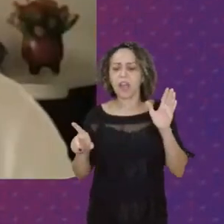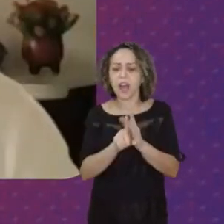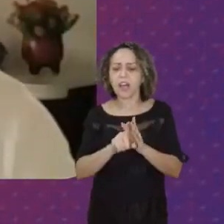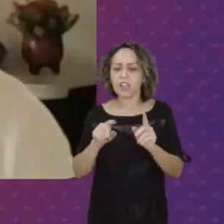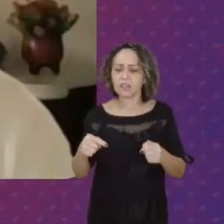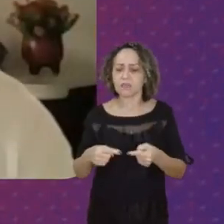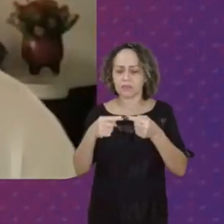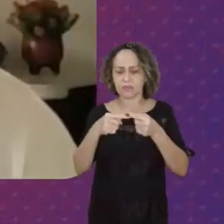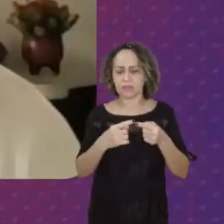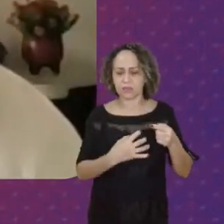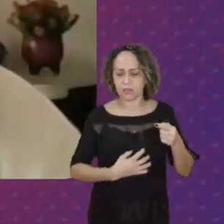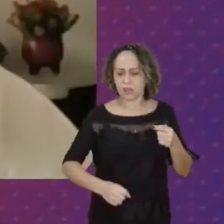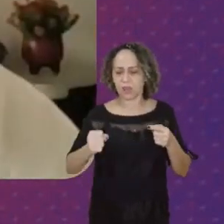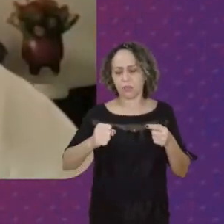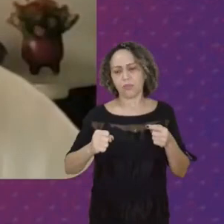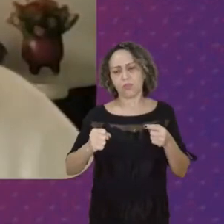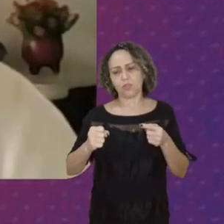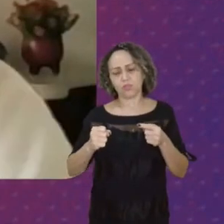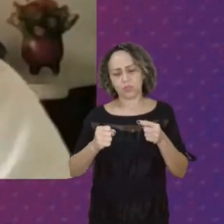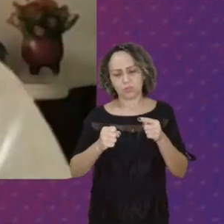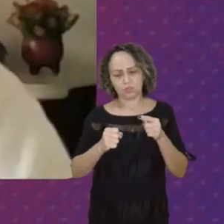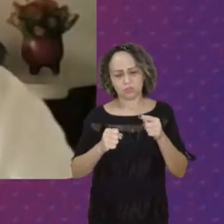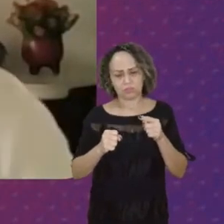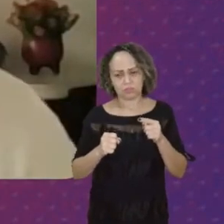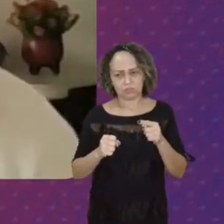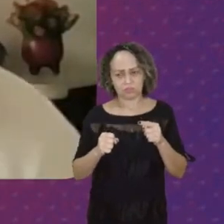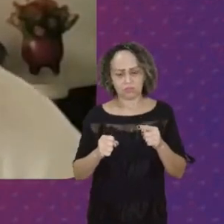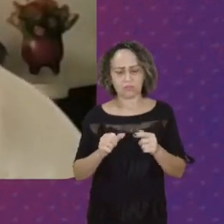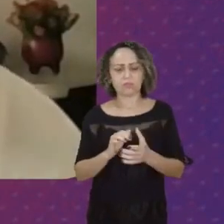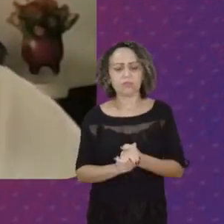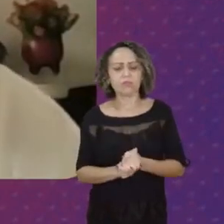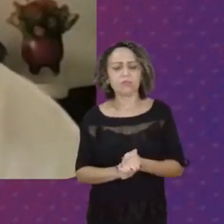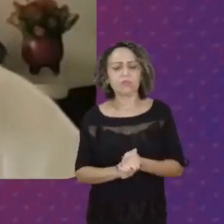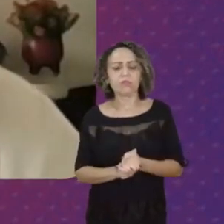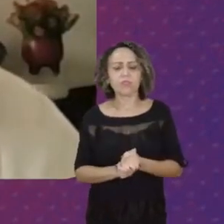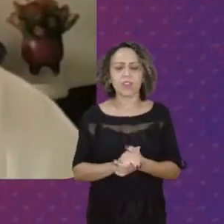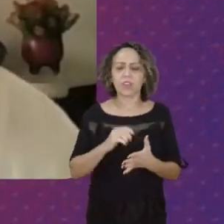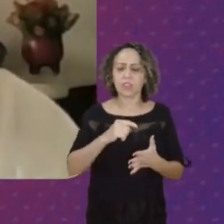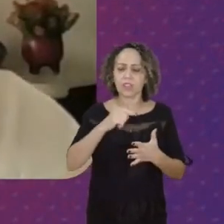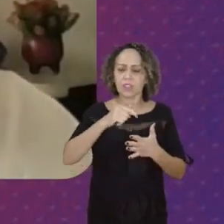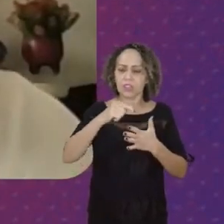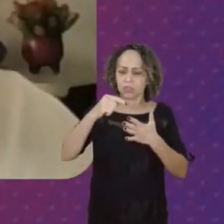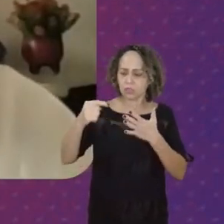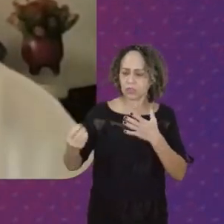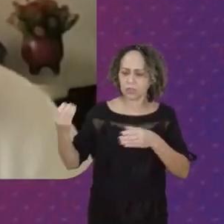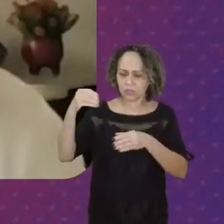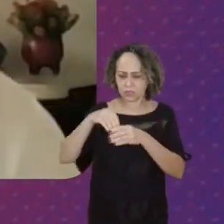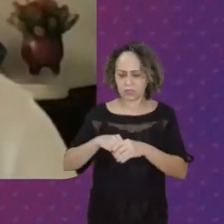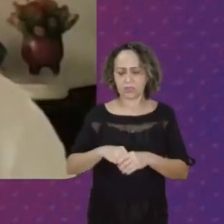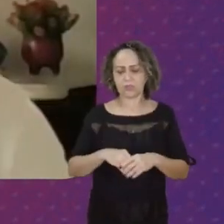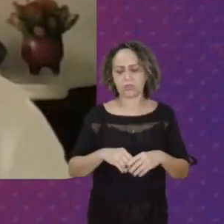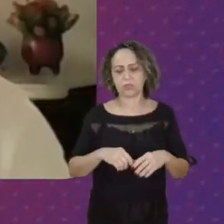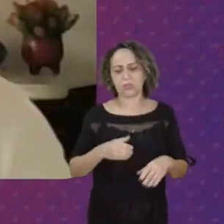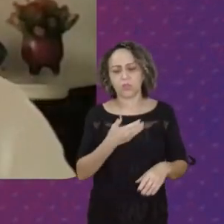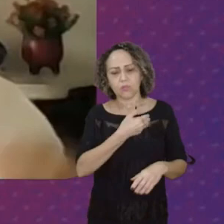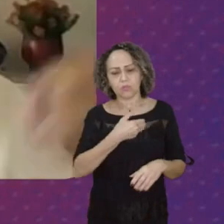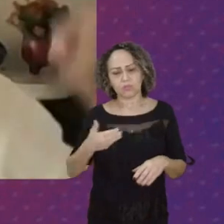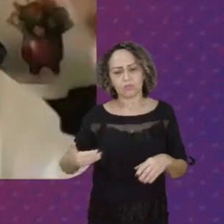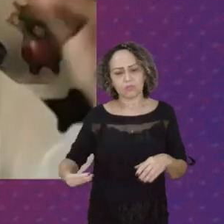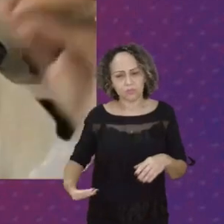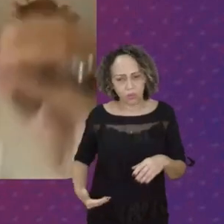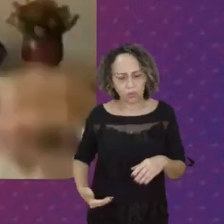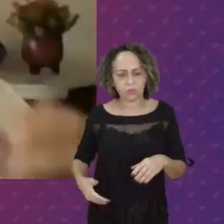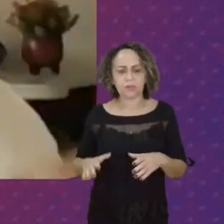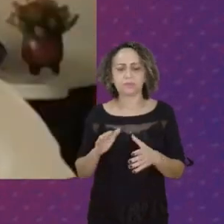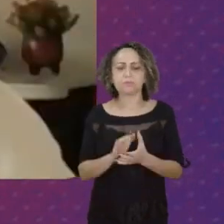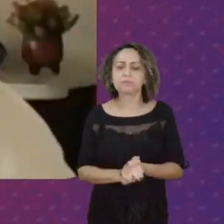e regulamentação do atendimento em todos os casos no serviço público. Veja que coisa importante, a